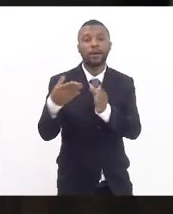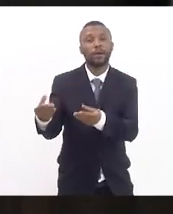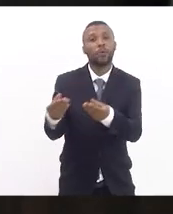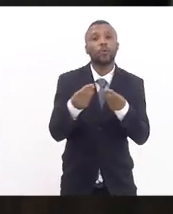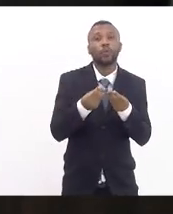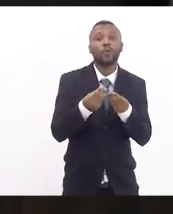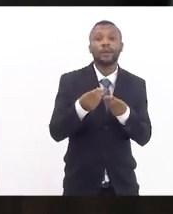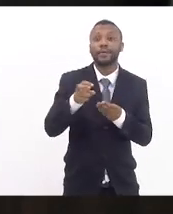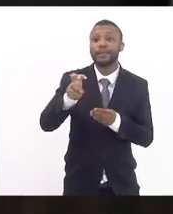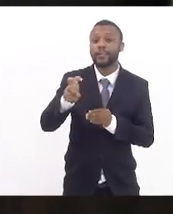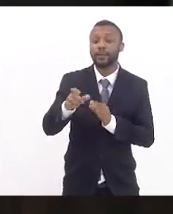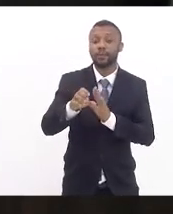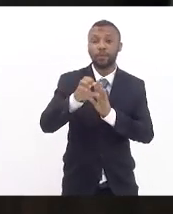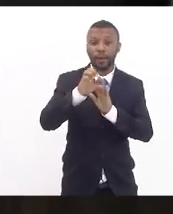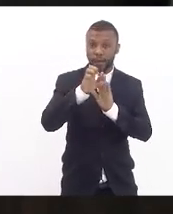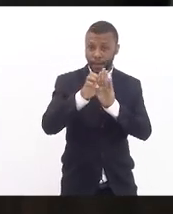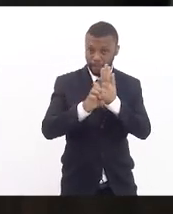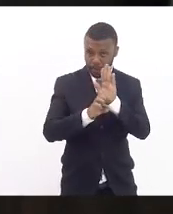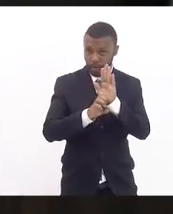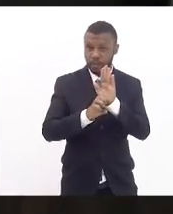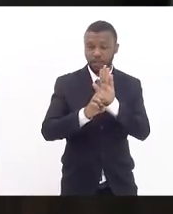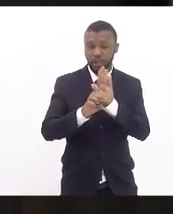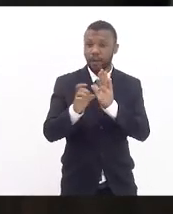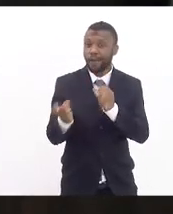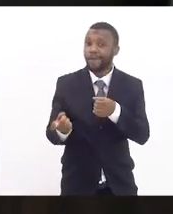5 emendas e retorna às comissões.